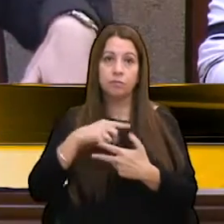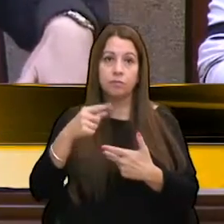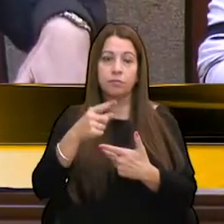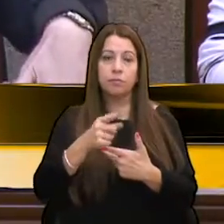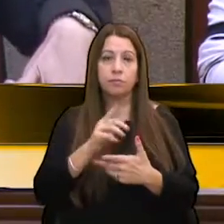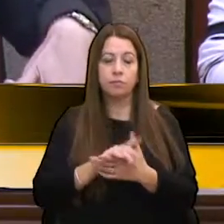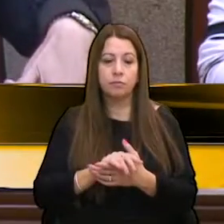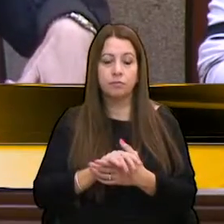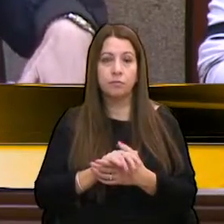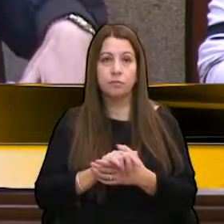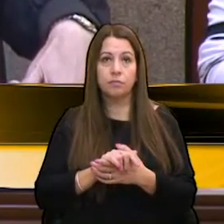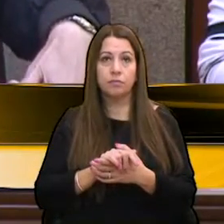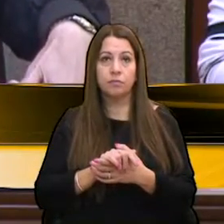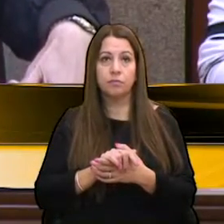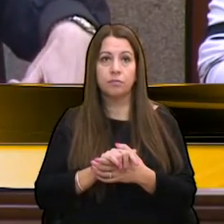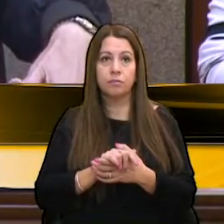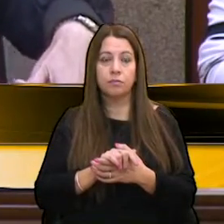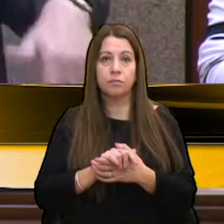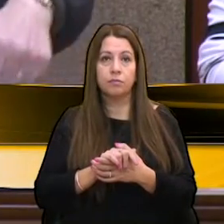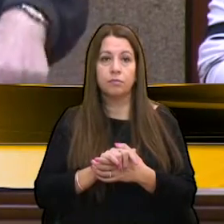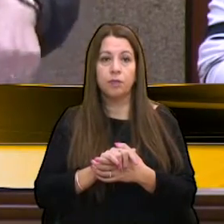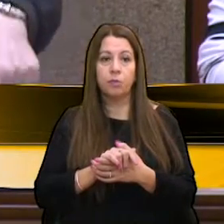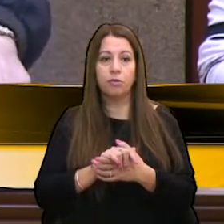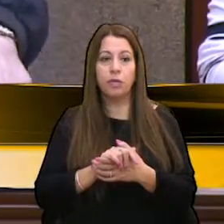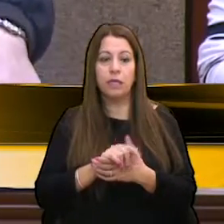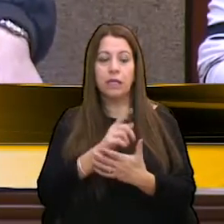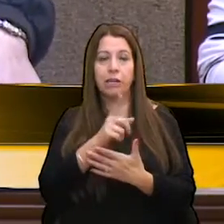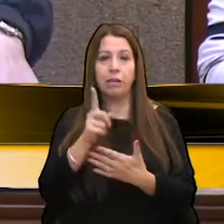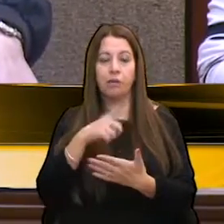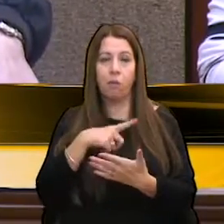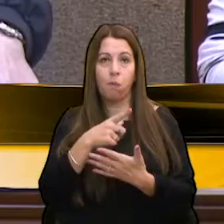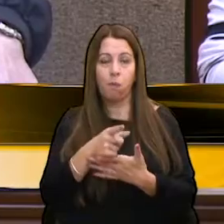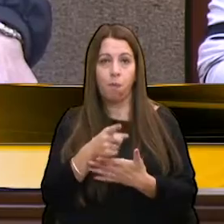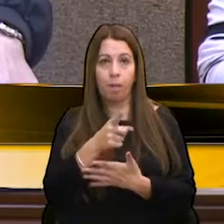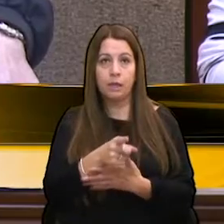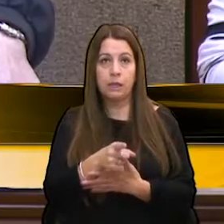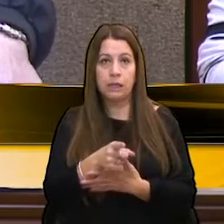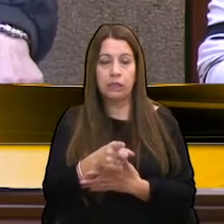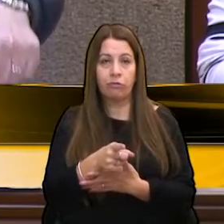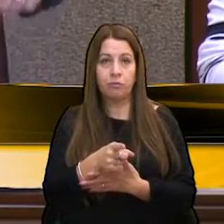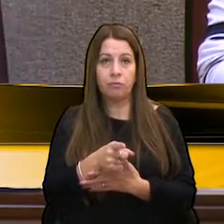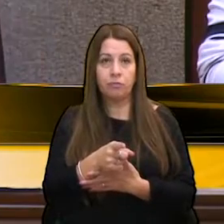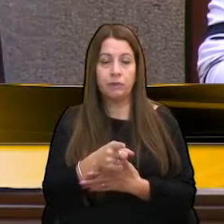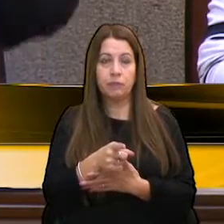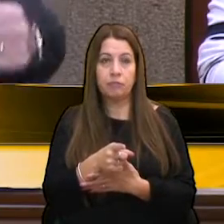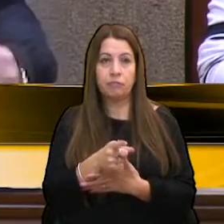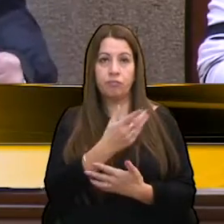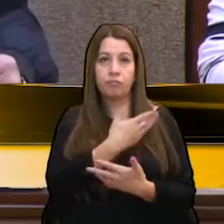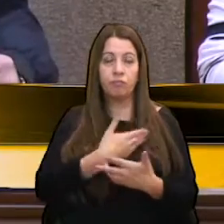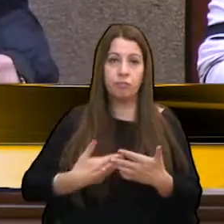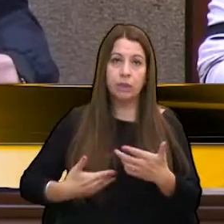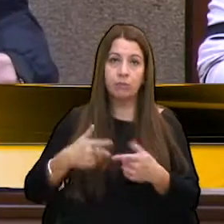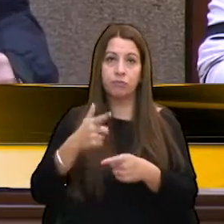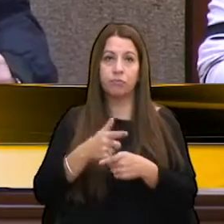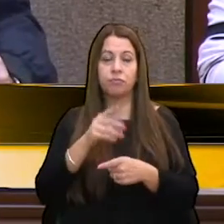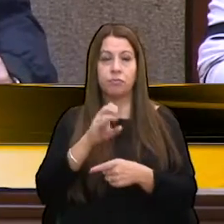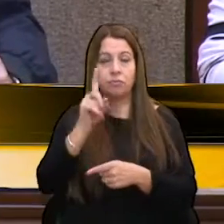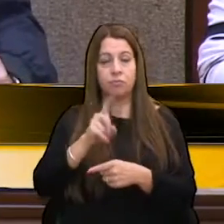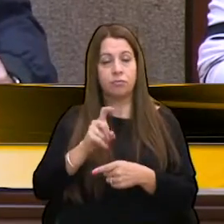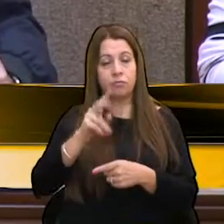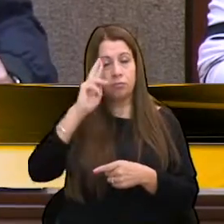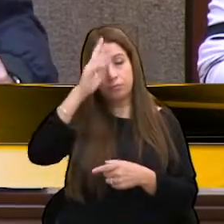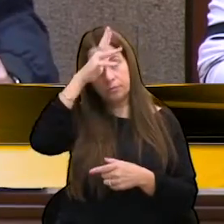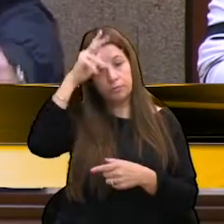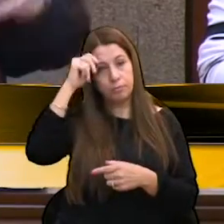LIC municipal, vereador Tuigo, que estava para expirar, era o governo ainda do ex-prefeito